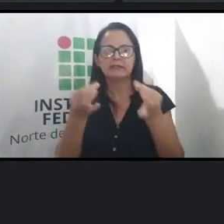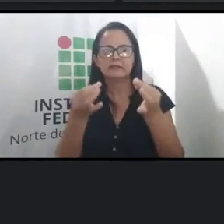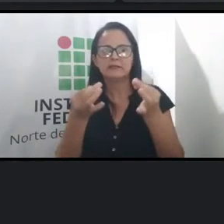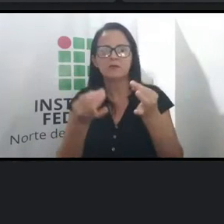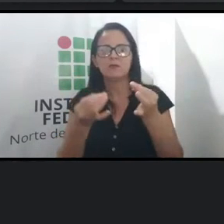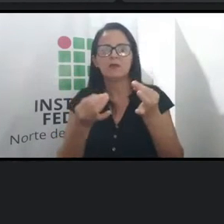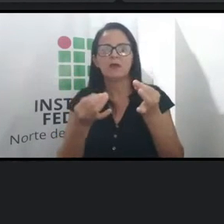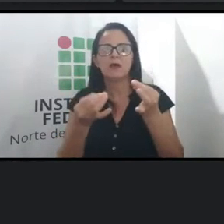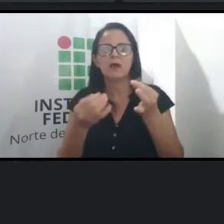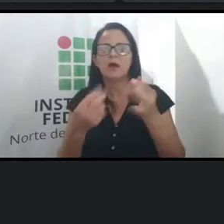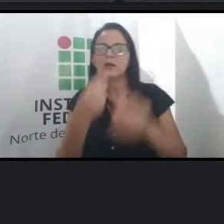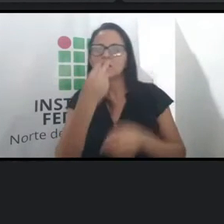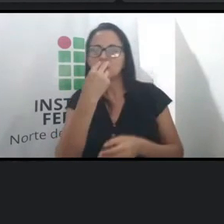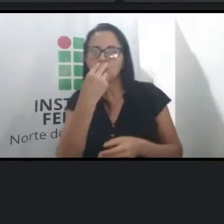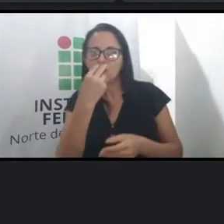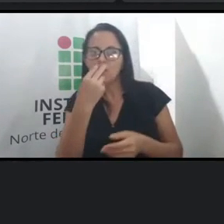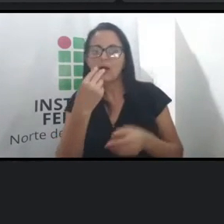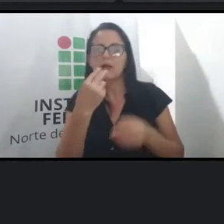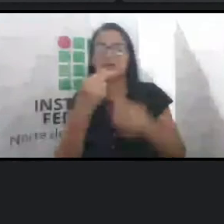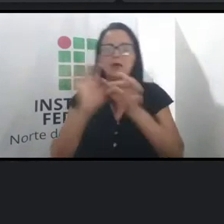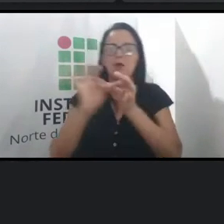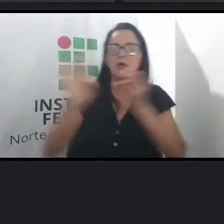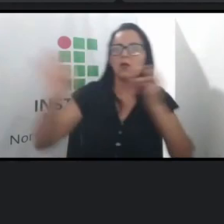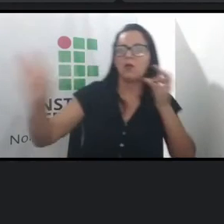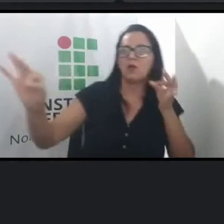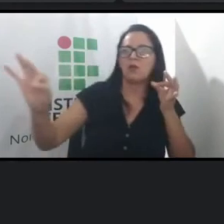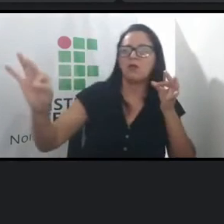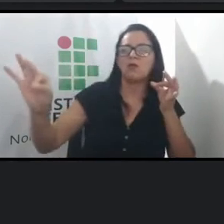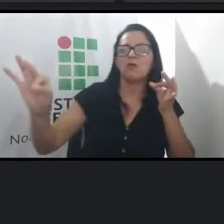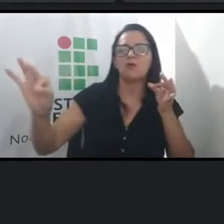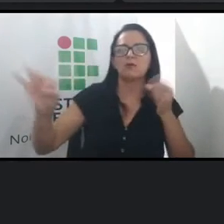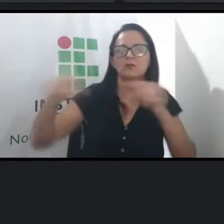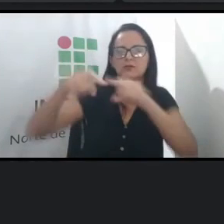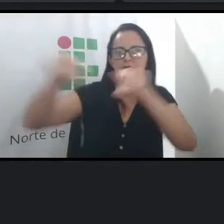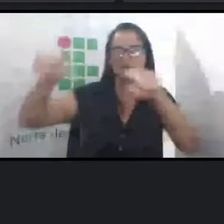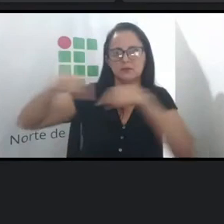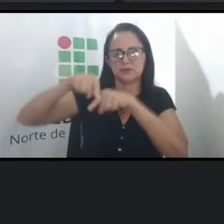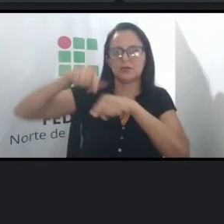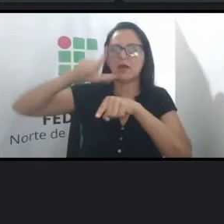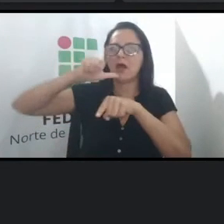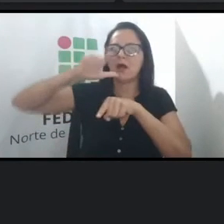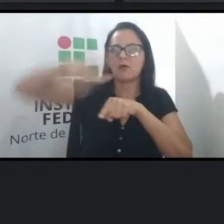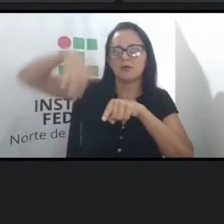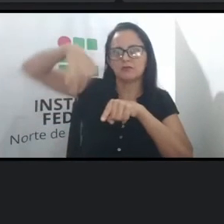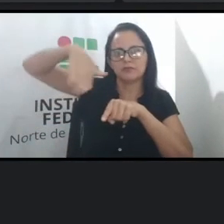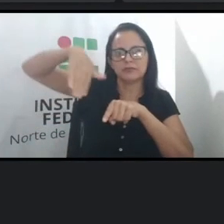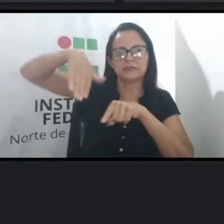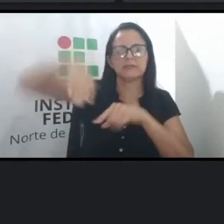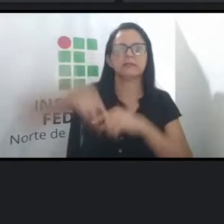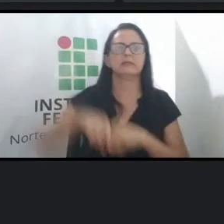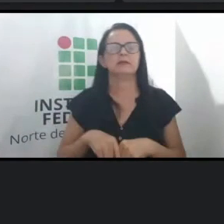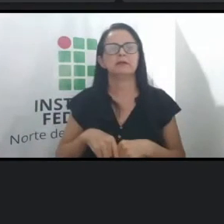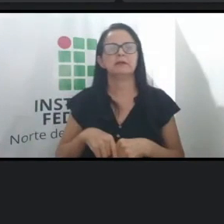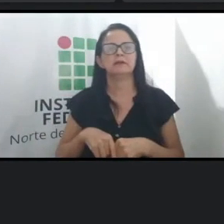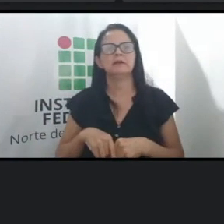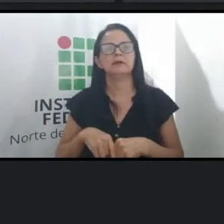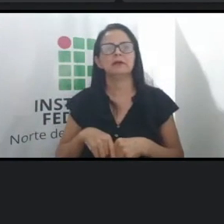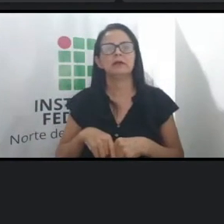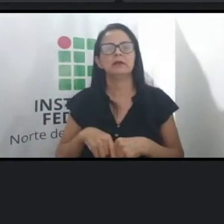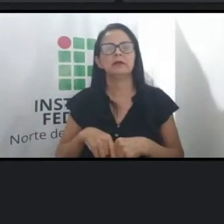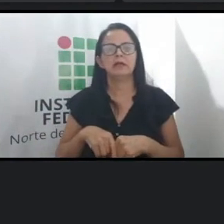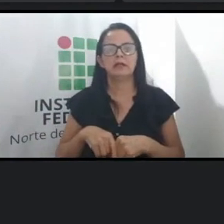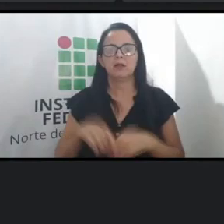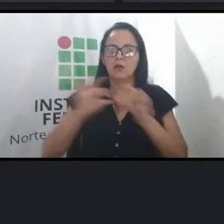de piscina, longe desses locais que tem água,